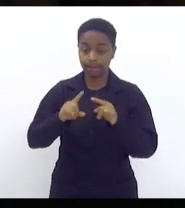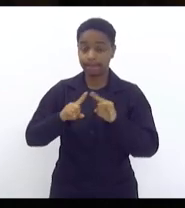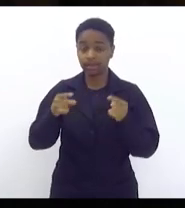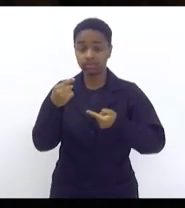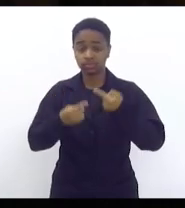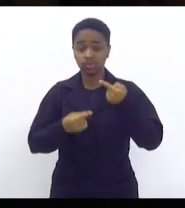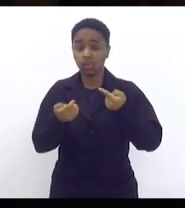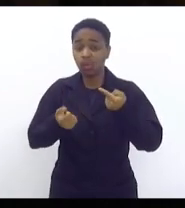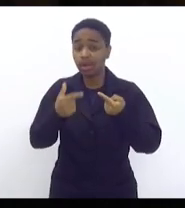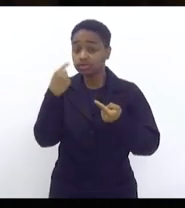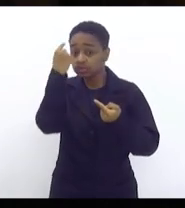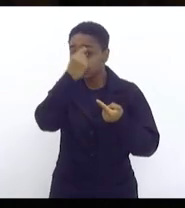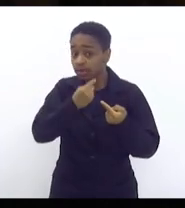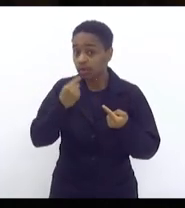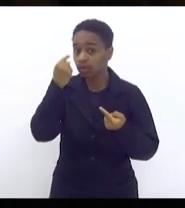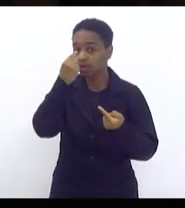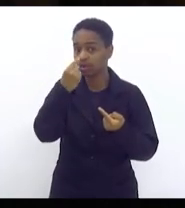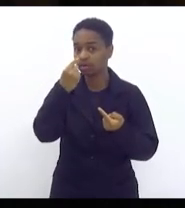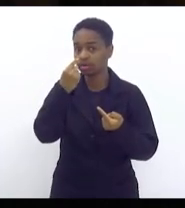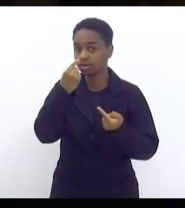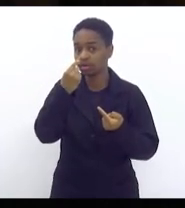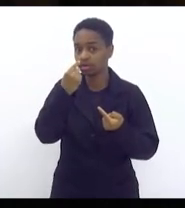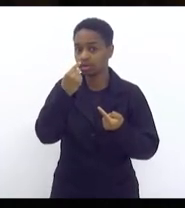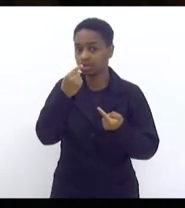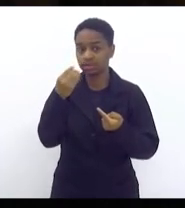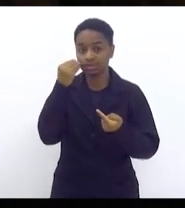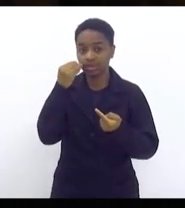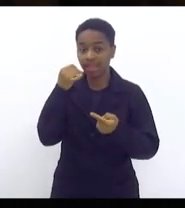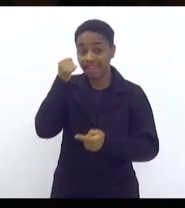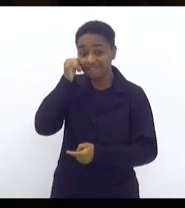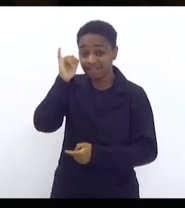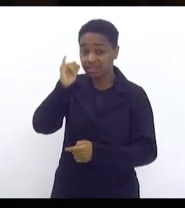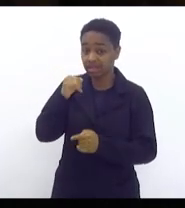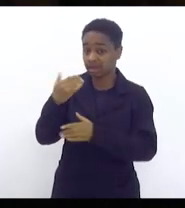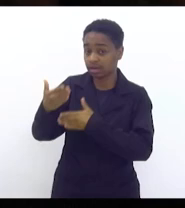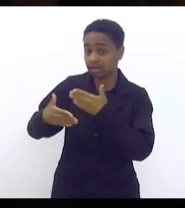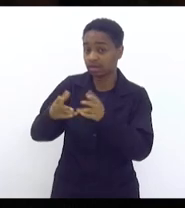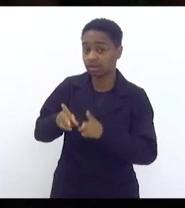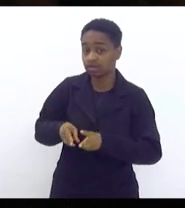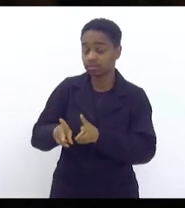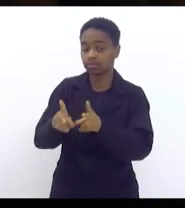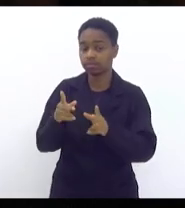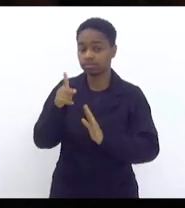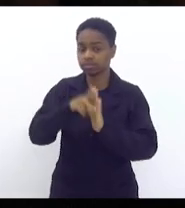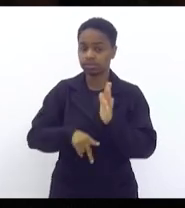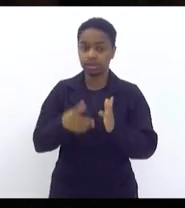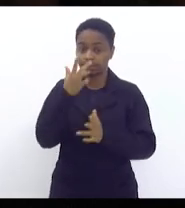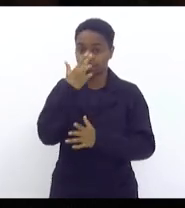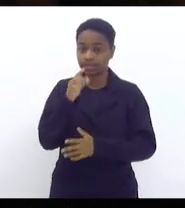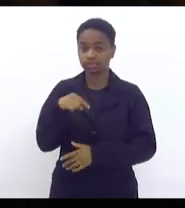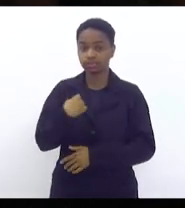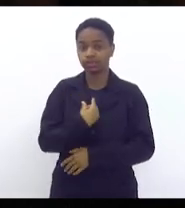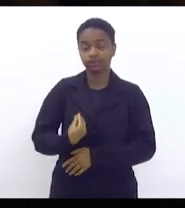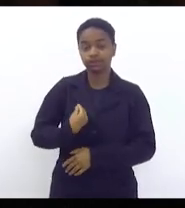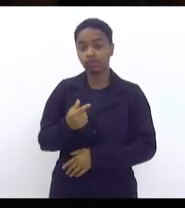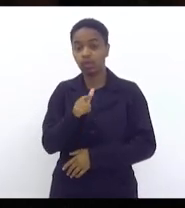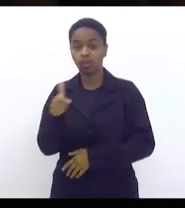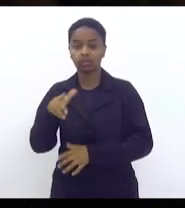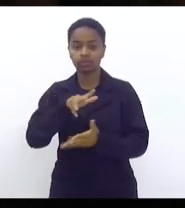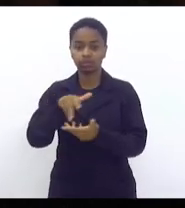quase 1 hora para o projeto não prosseguir. Parece que a gente está em outro mundo. O mundo real está